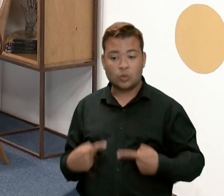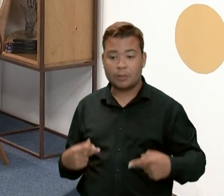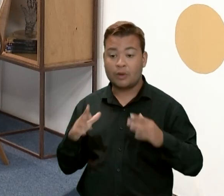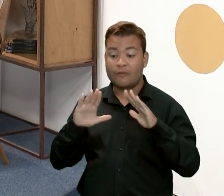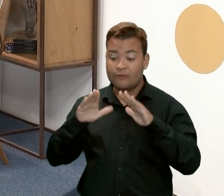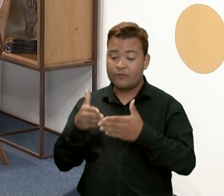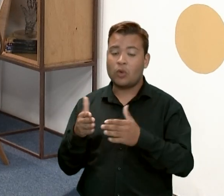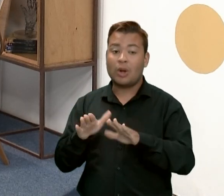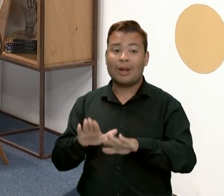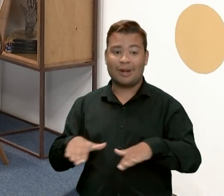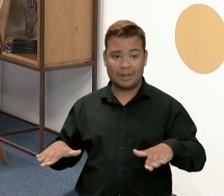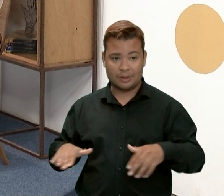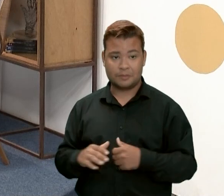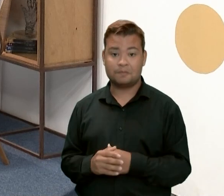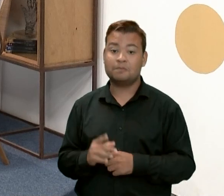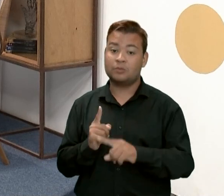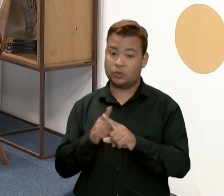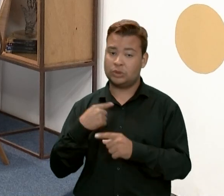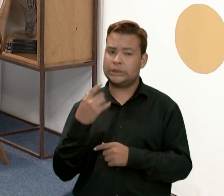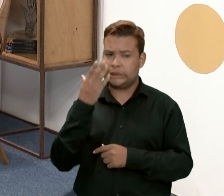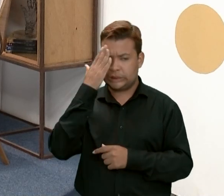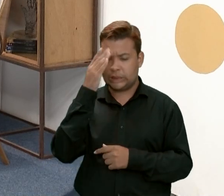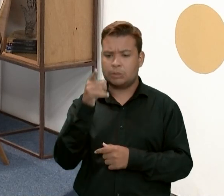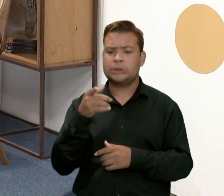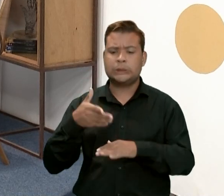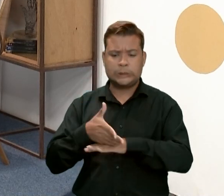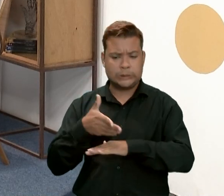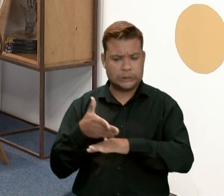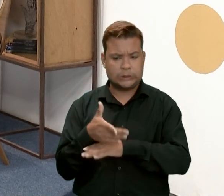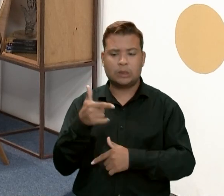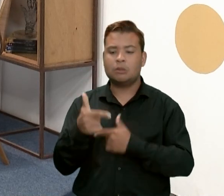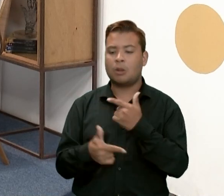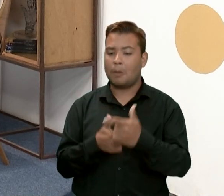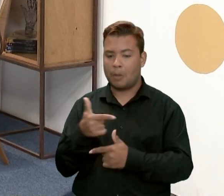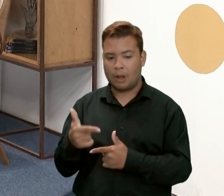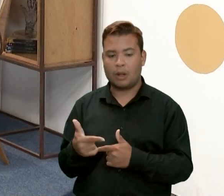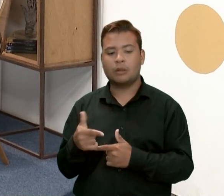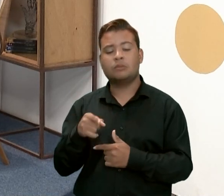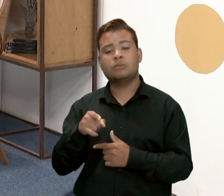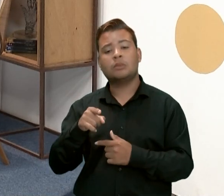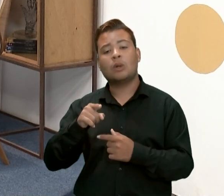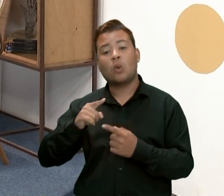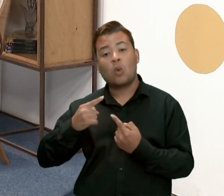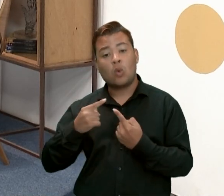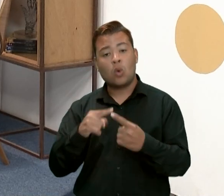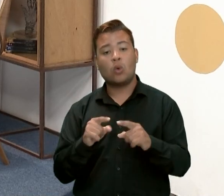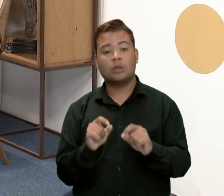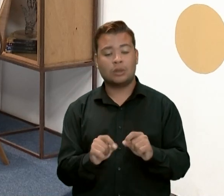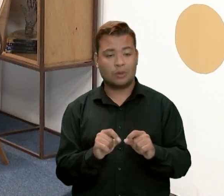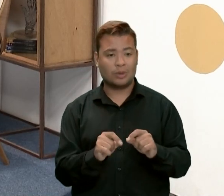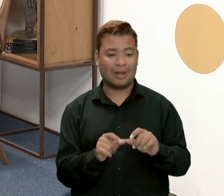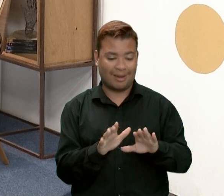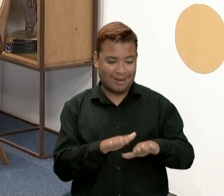crianças. Sabemos que você tem uma atuação grande em relação a isso, ao combate à exploração sexual infantil. O que você pode dizer sobre